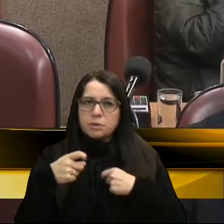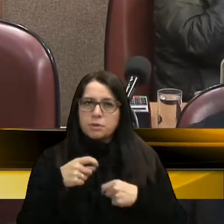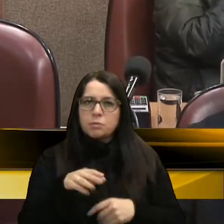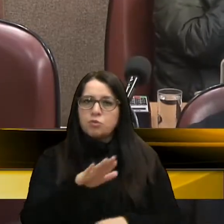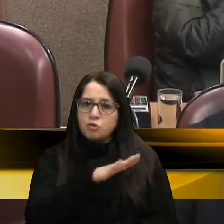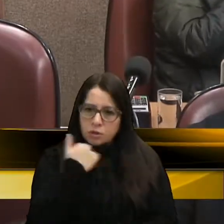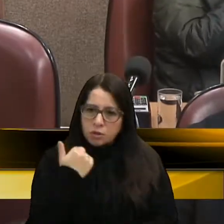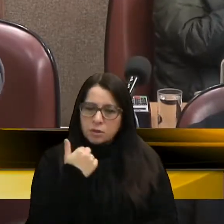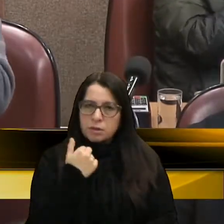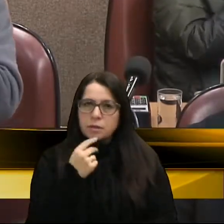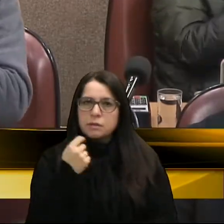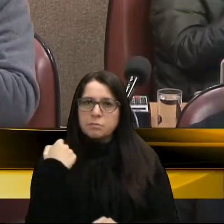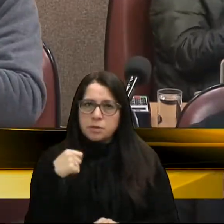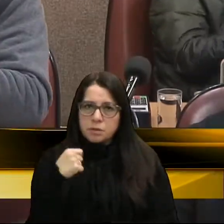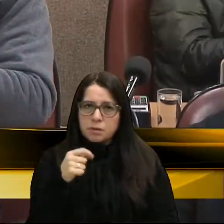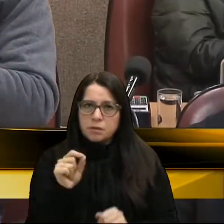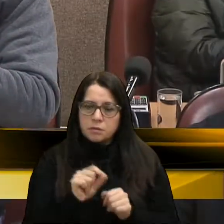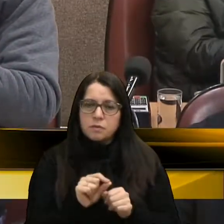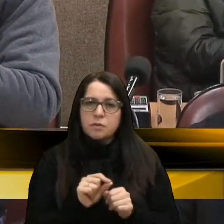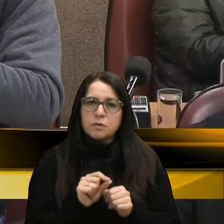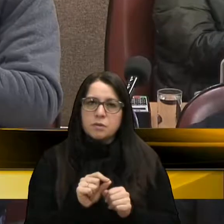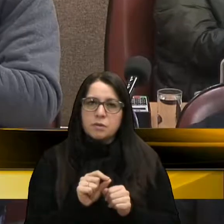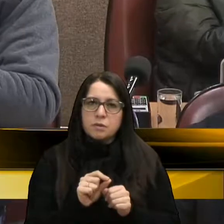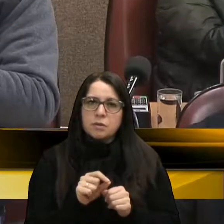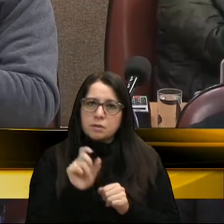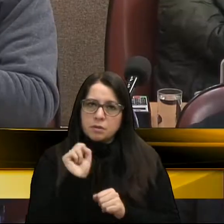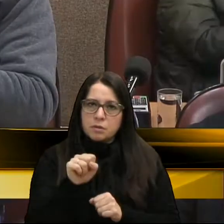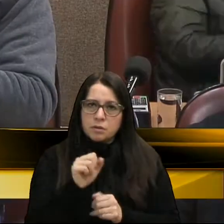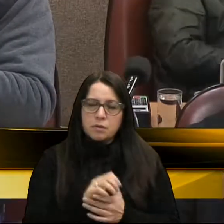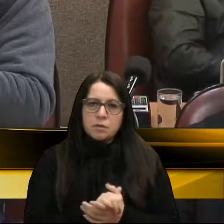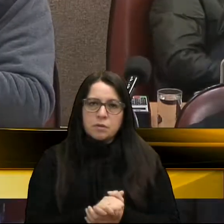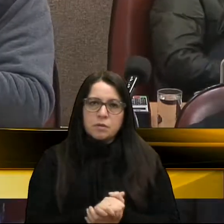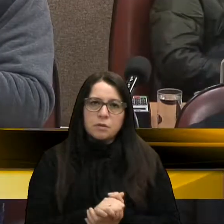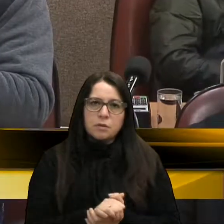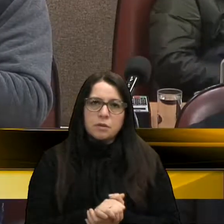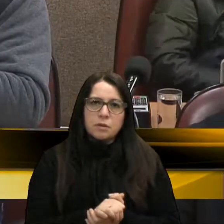morreria se fosse o caso, sim,